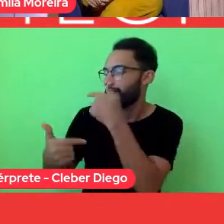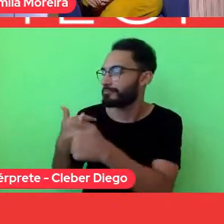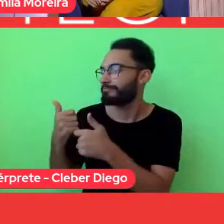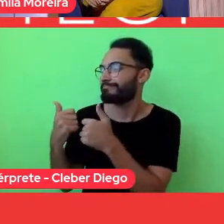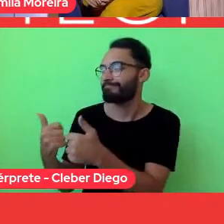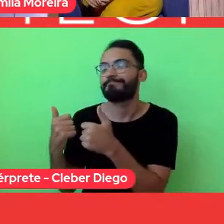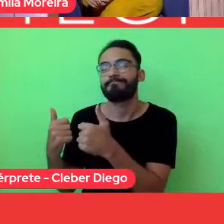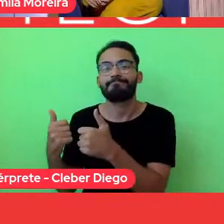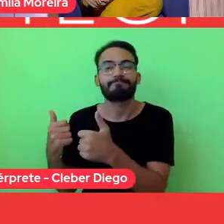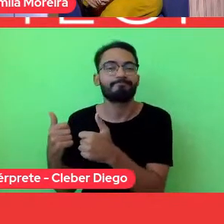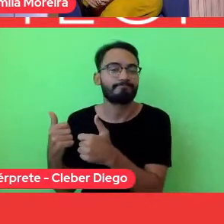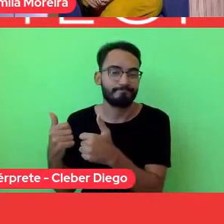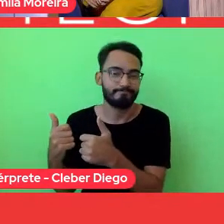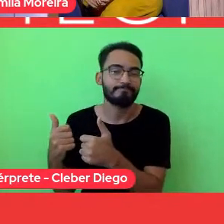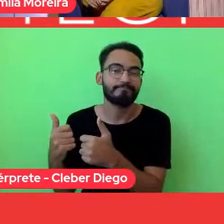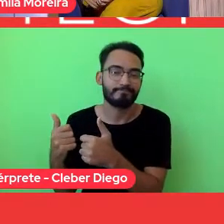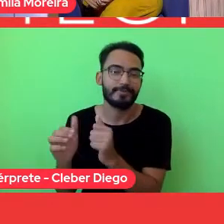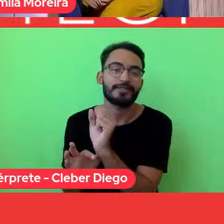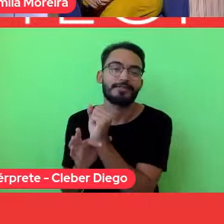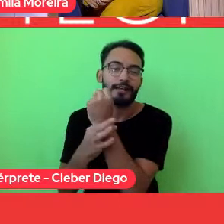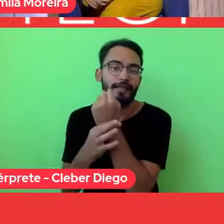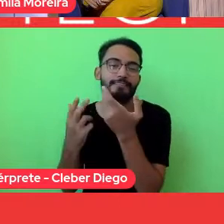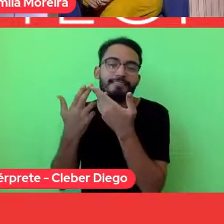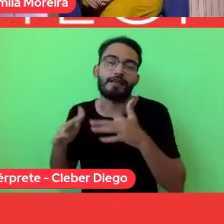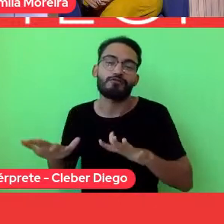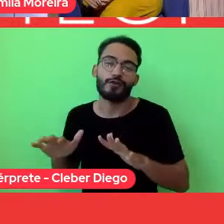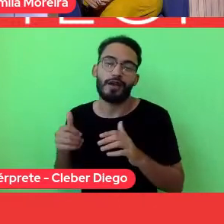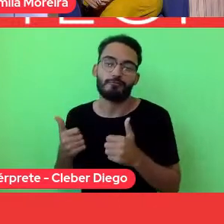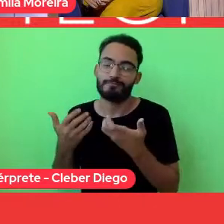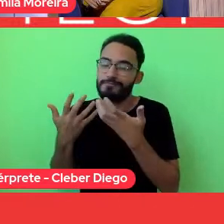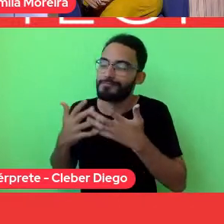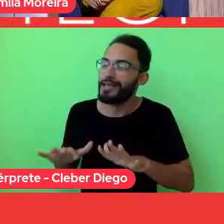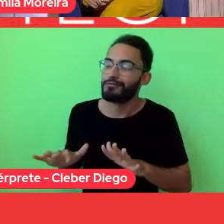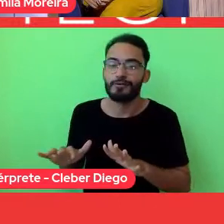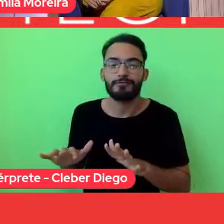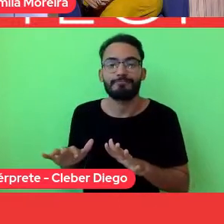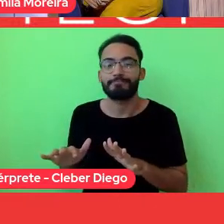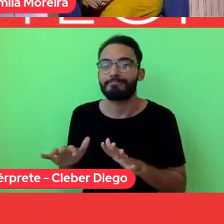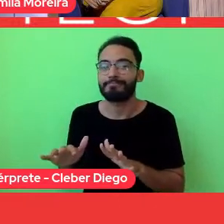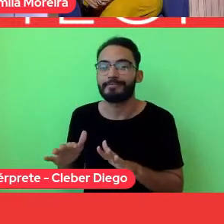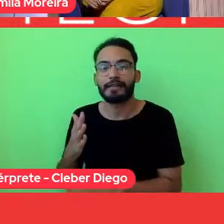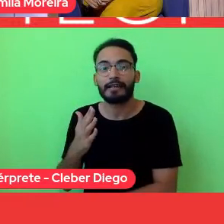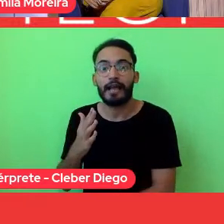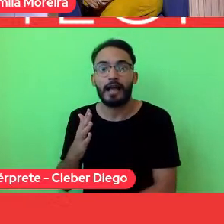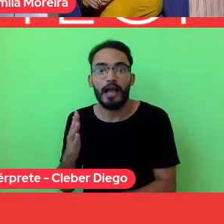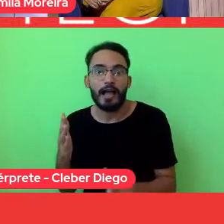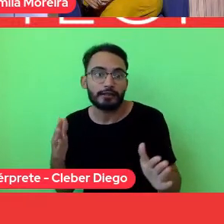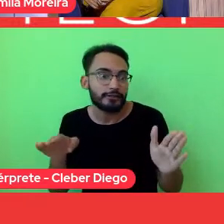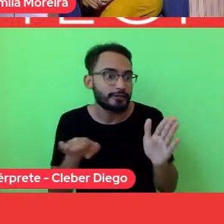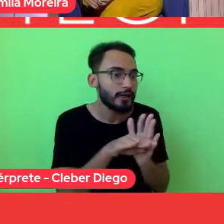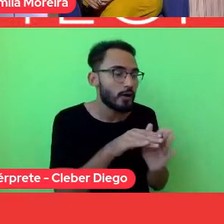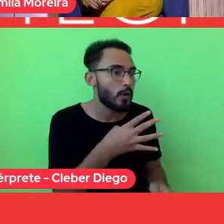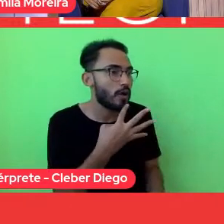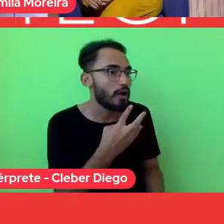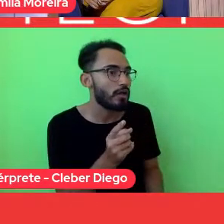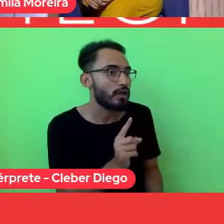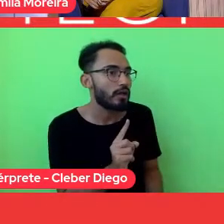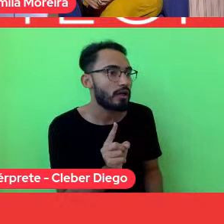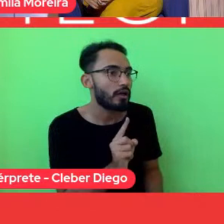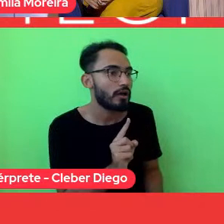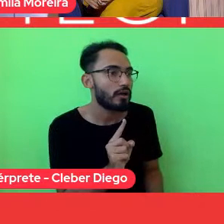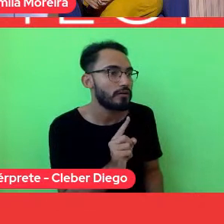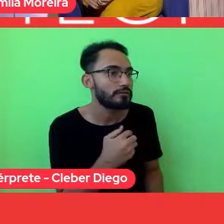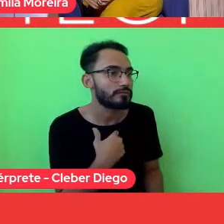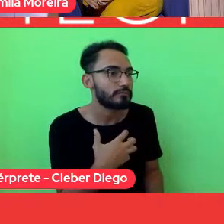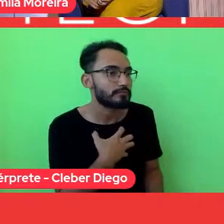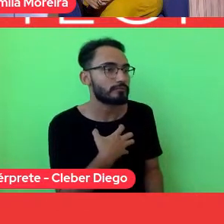já era assim, uma quase natural. Então eu cheguei num absoluto desconhecido e mais especificamente a área